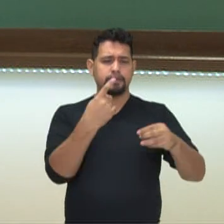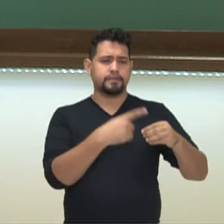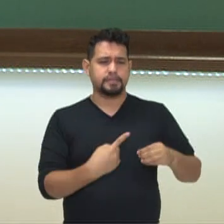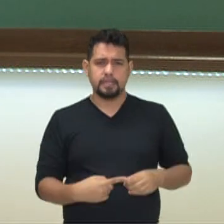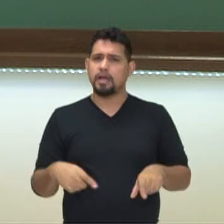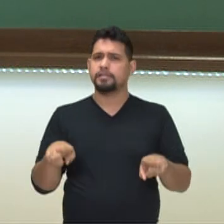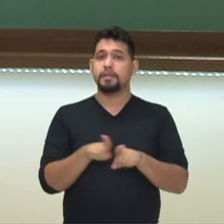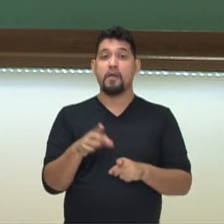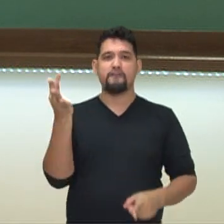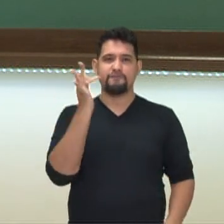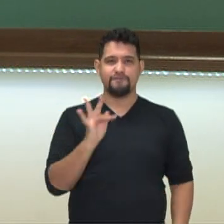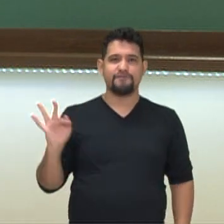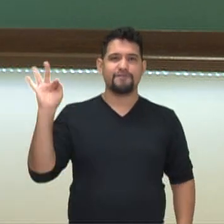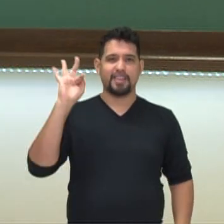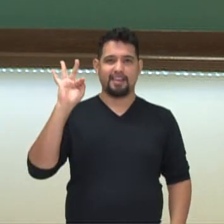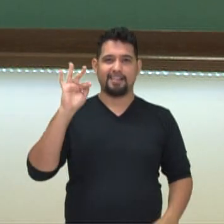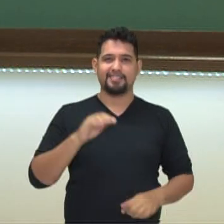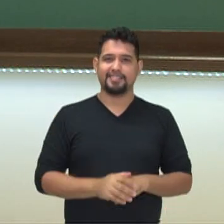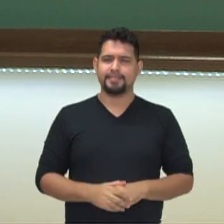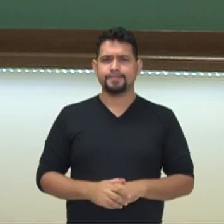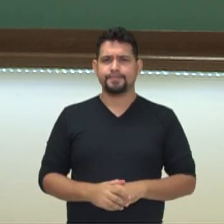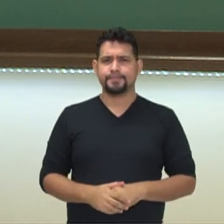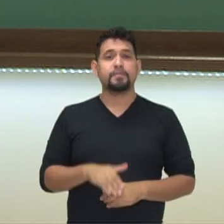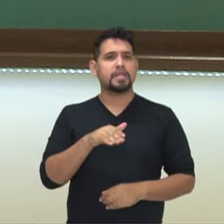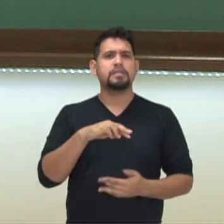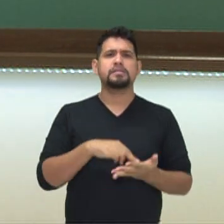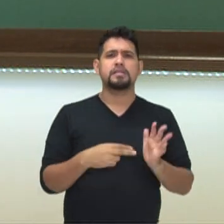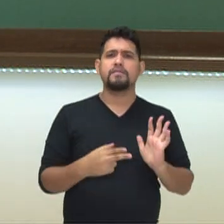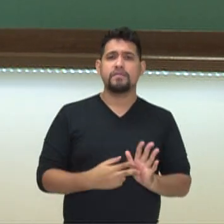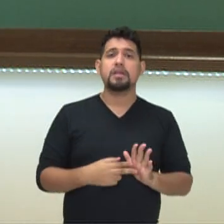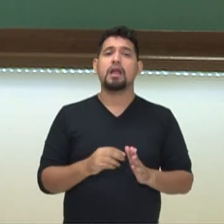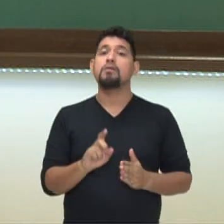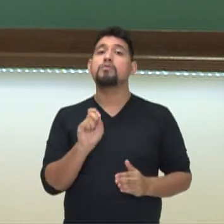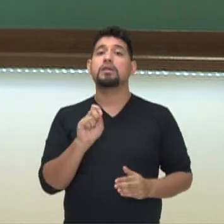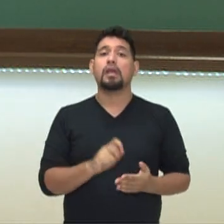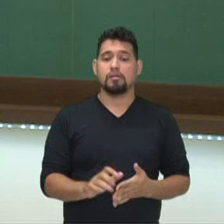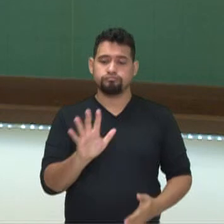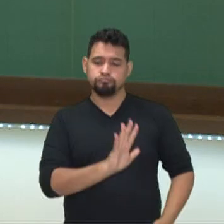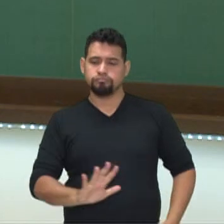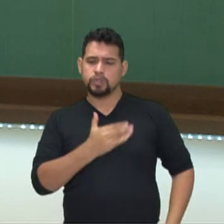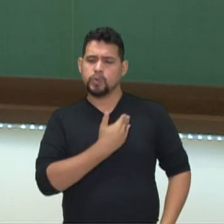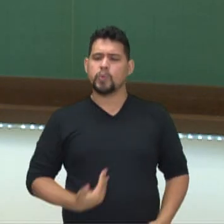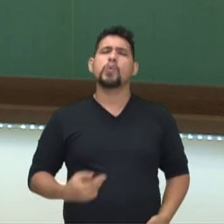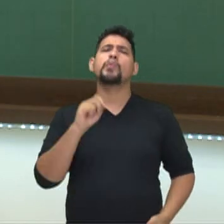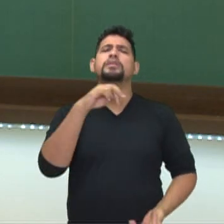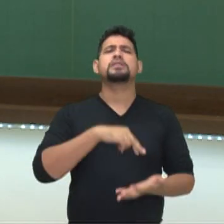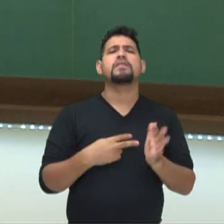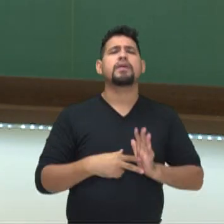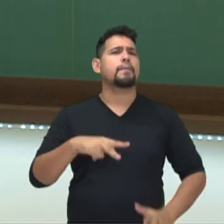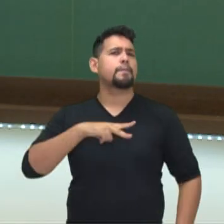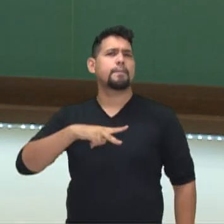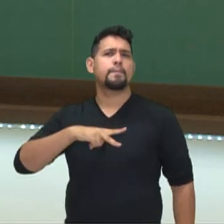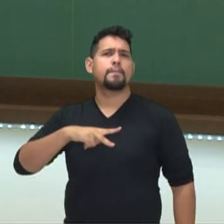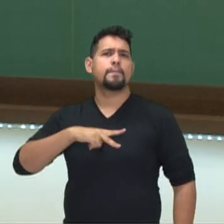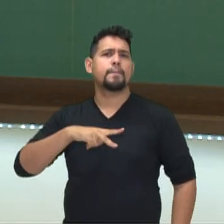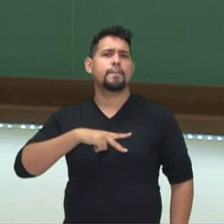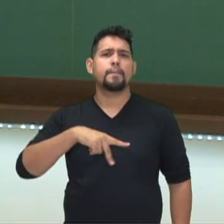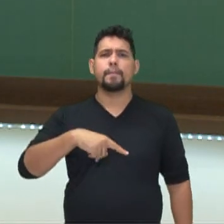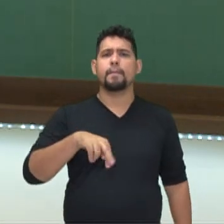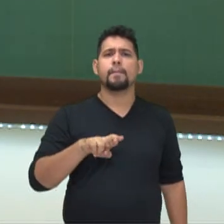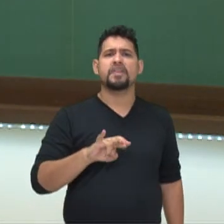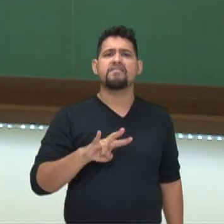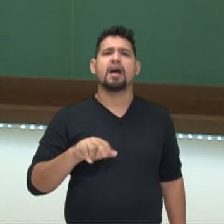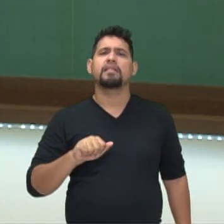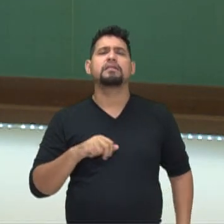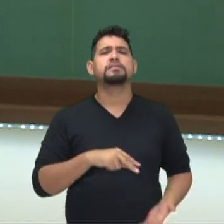e a federação. Bom, se isso é esfera pública, o que é esfera privada? Na esfera privada existem